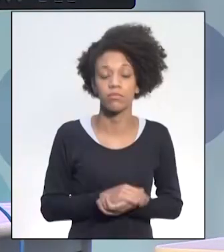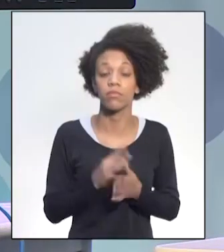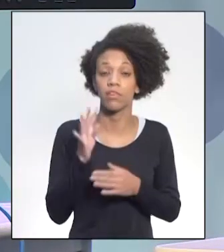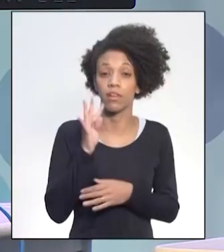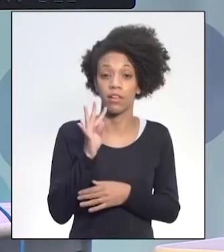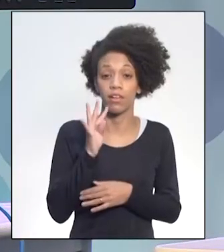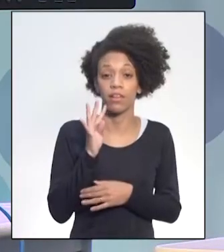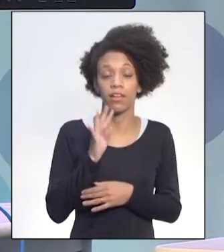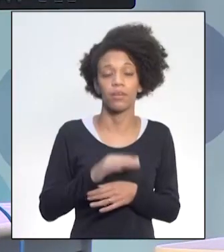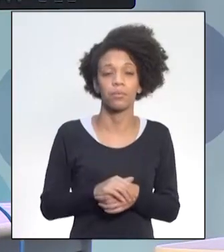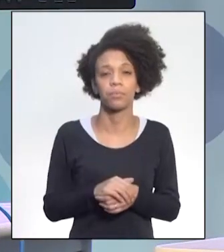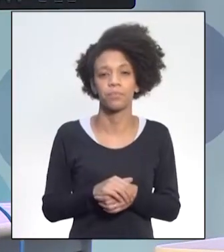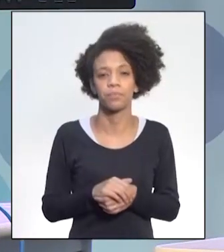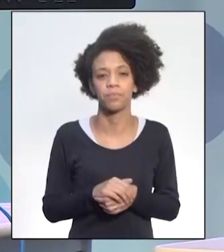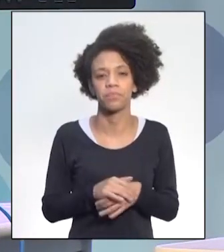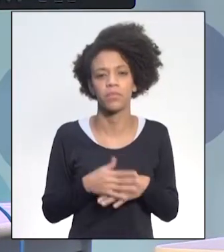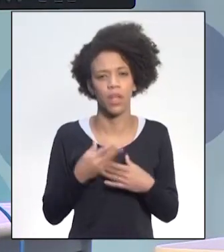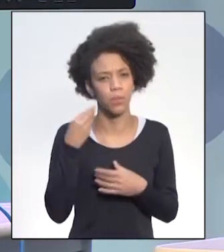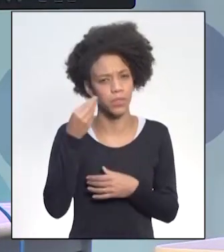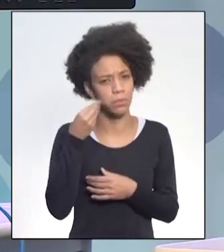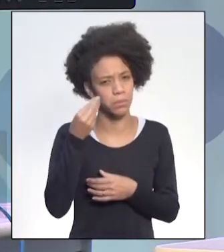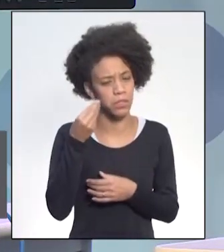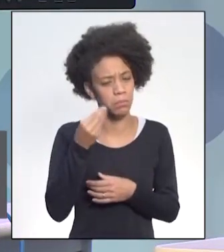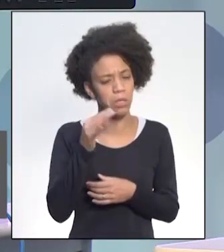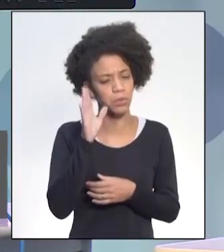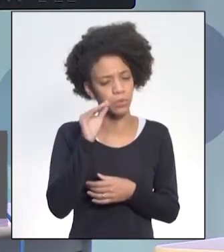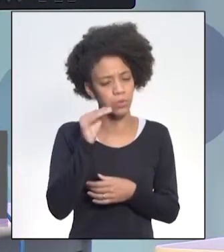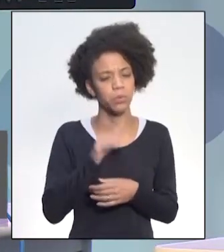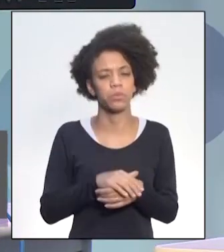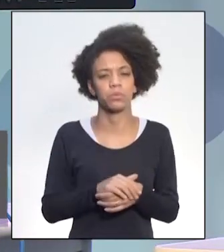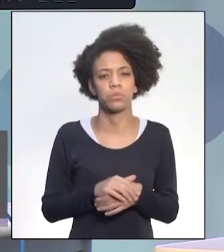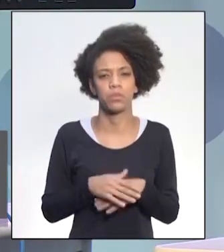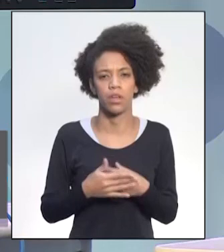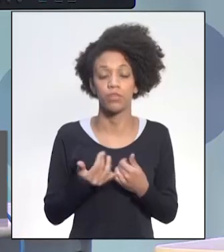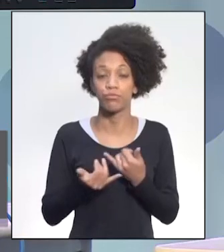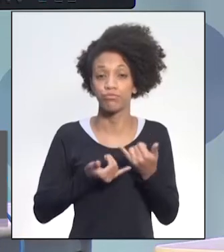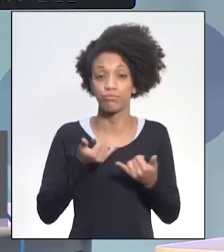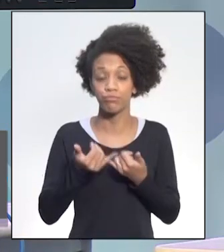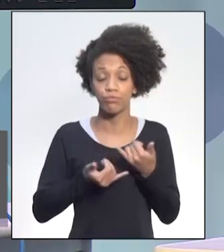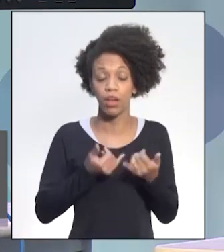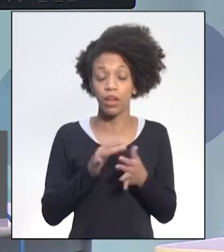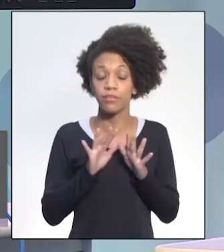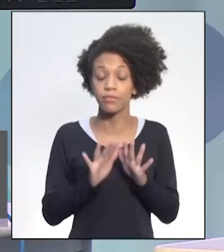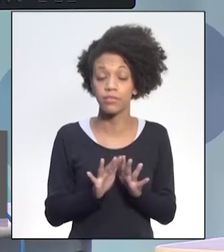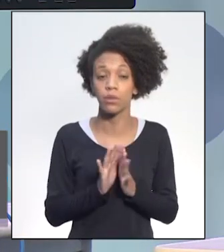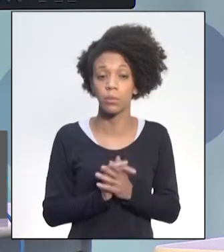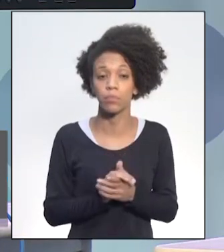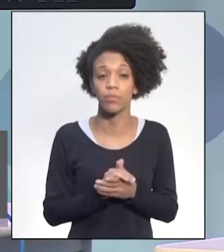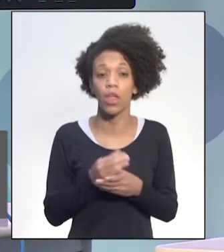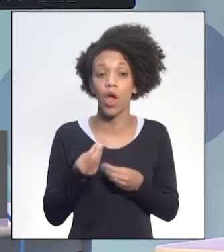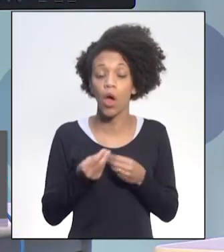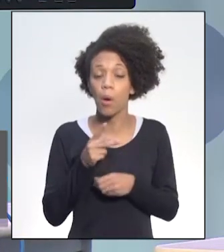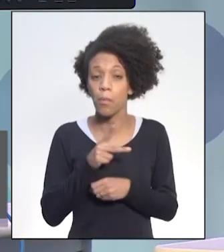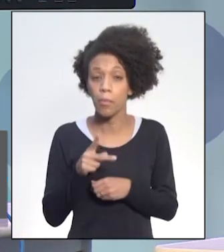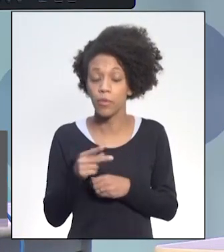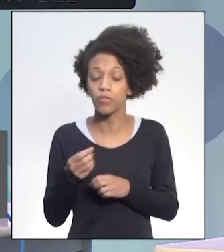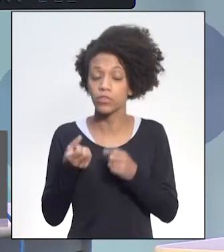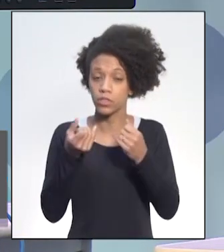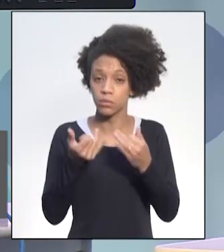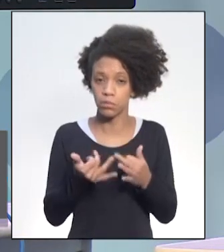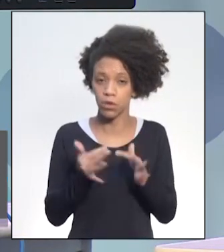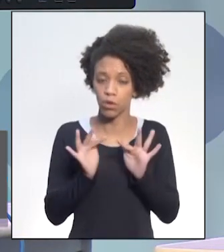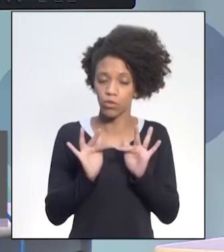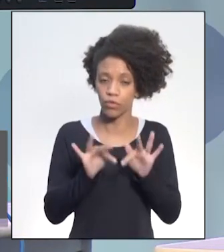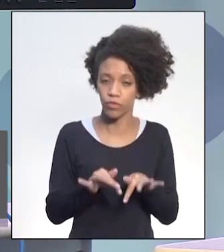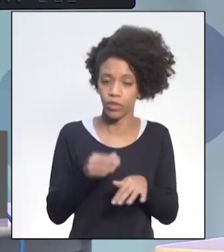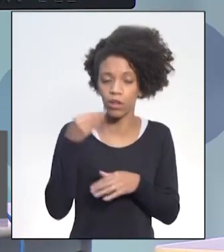Legal, né, pessoal? Um experimento bem curioso, né? Bem divertido. Então, como a professora colocou no finalzinho